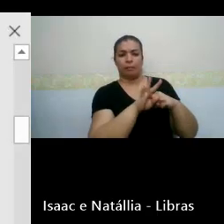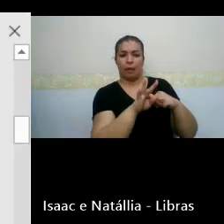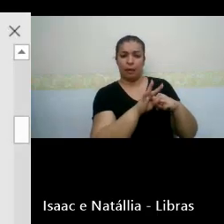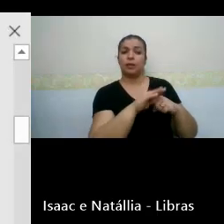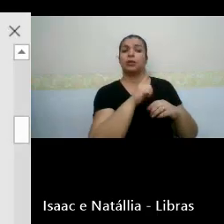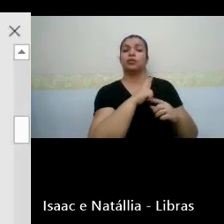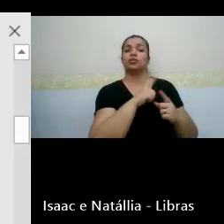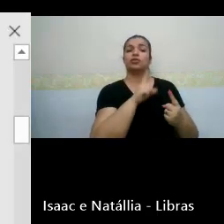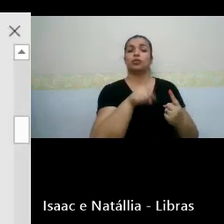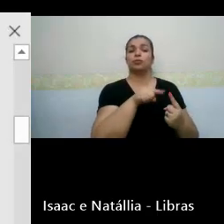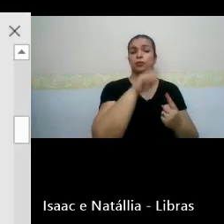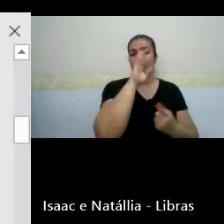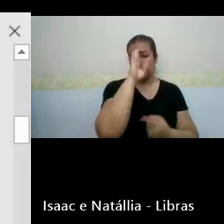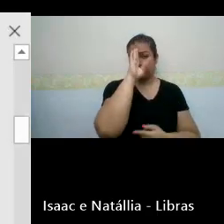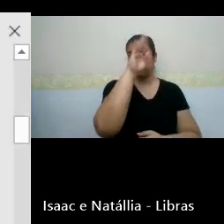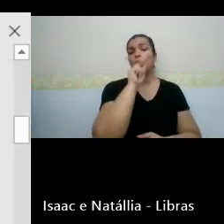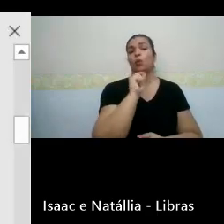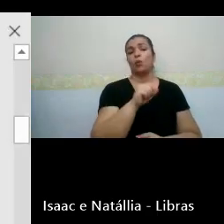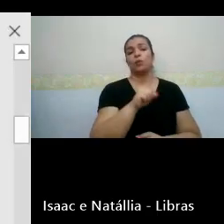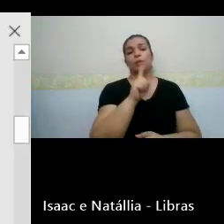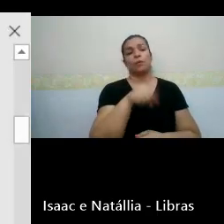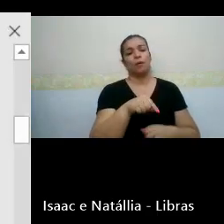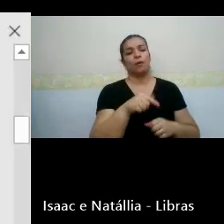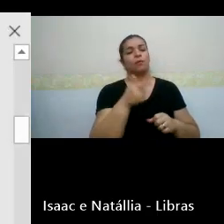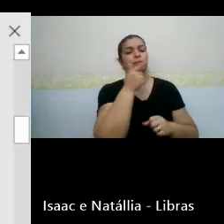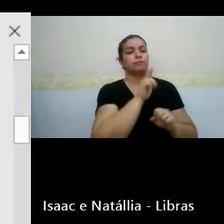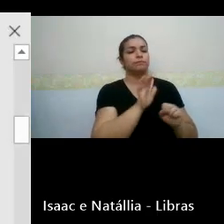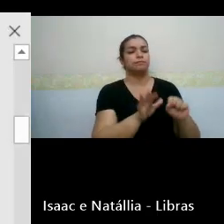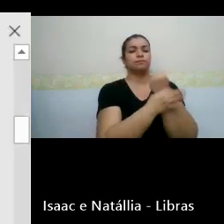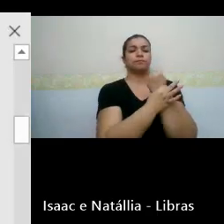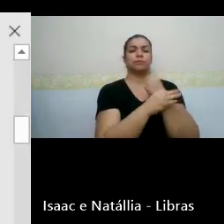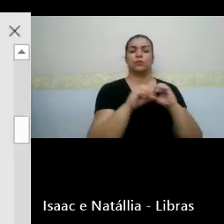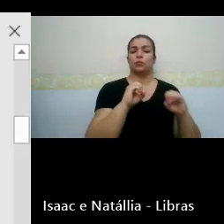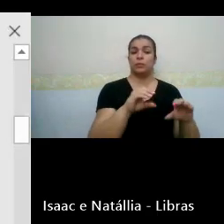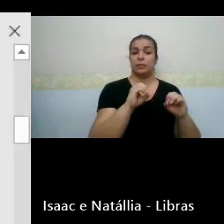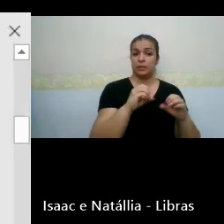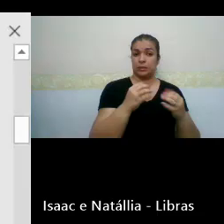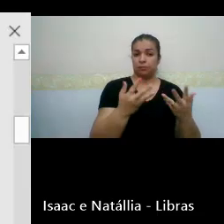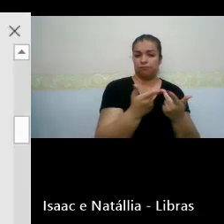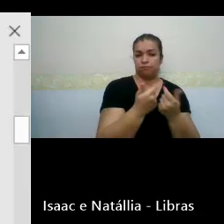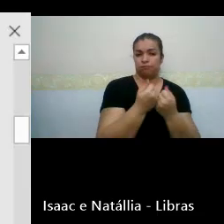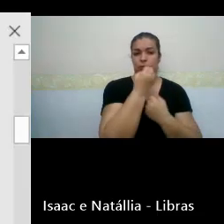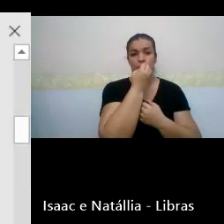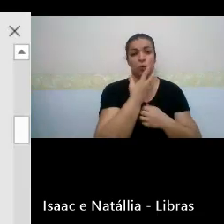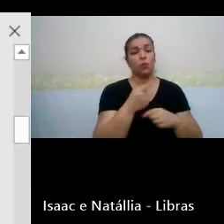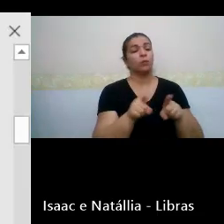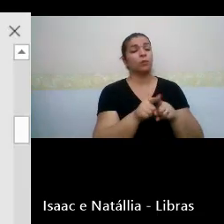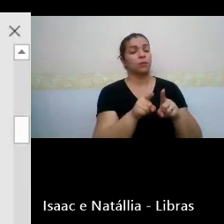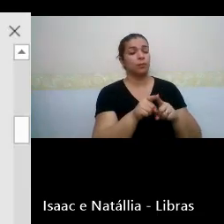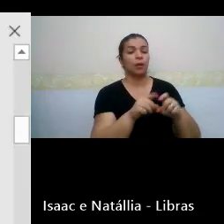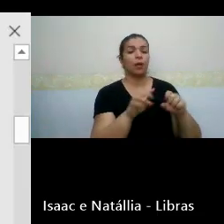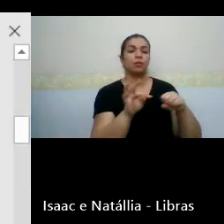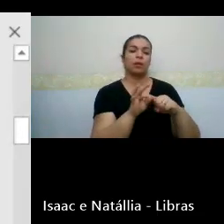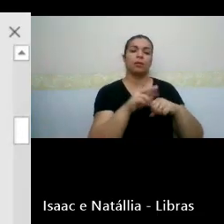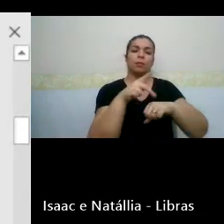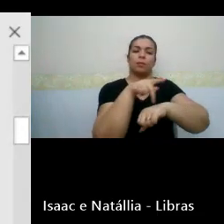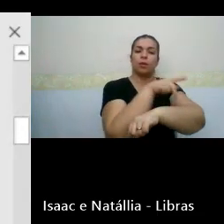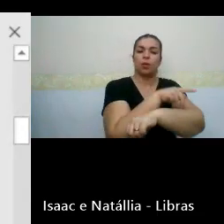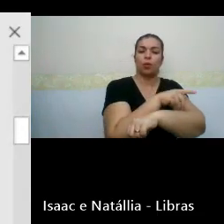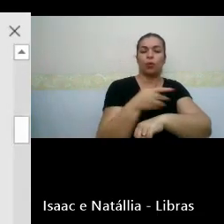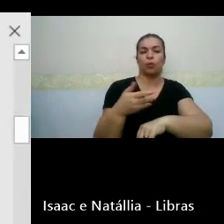principal era o de garantir o ensino, né, o bom ensino, as técnicas pedagógicas